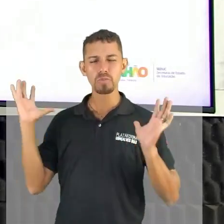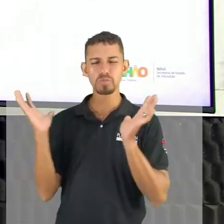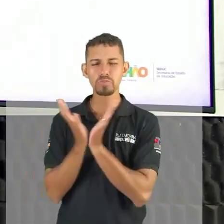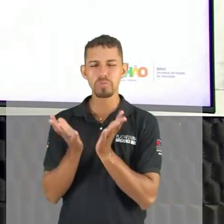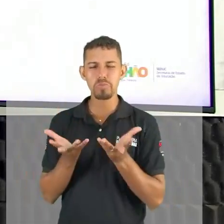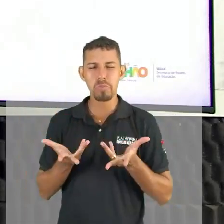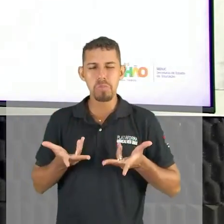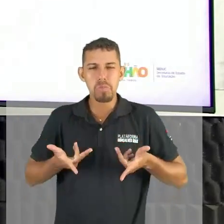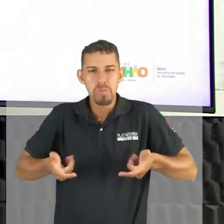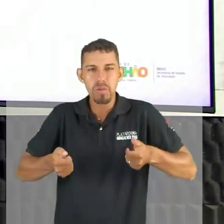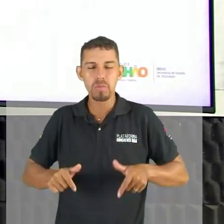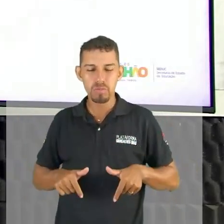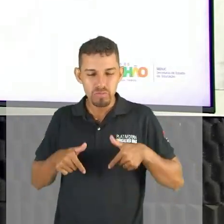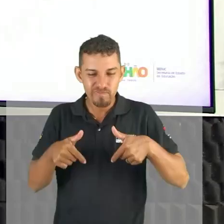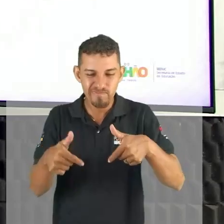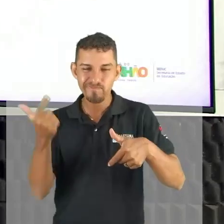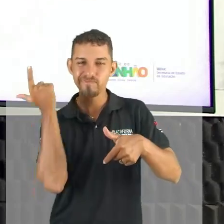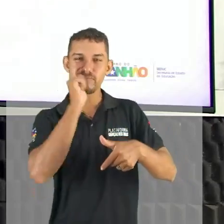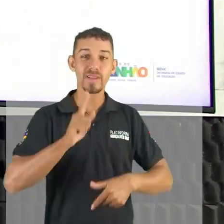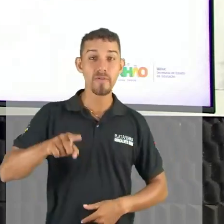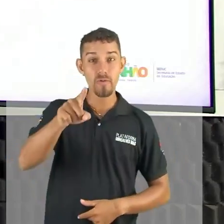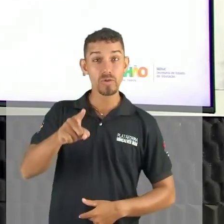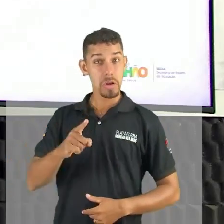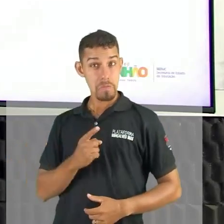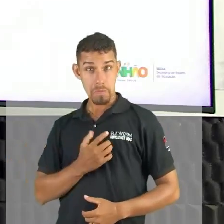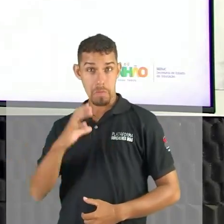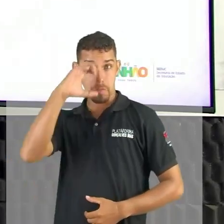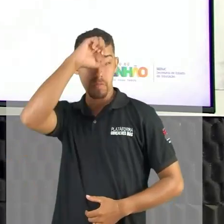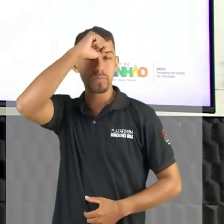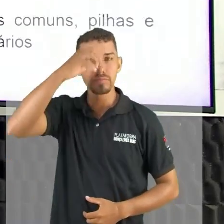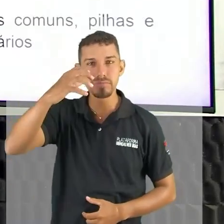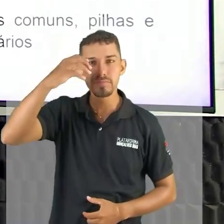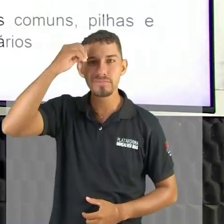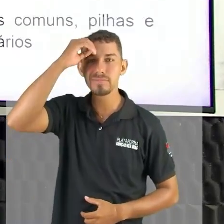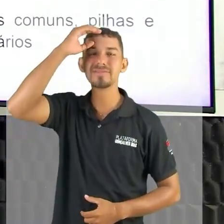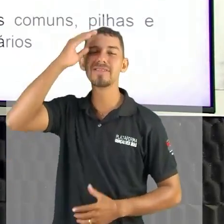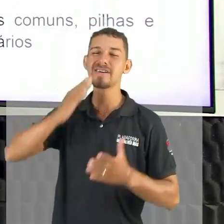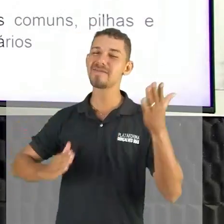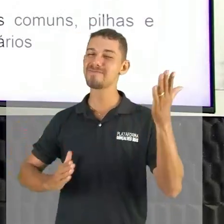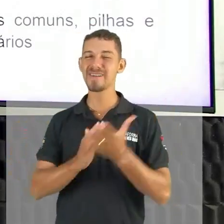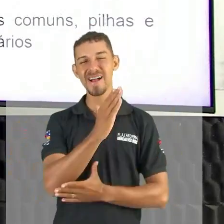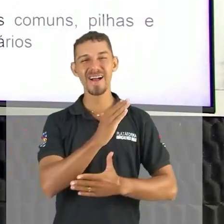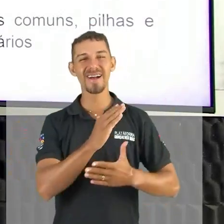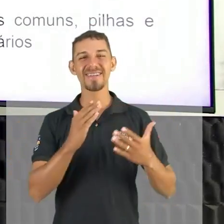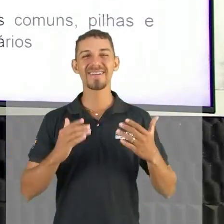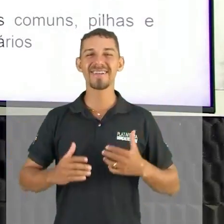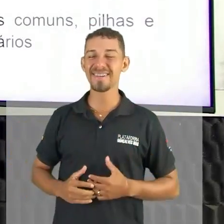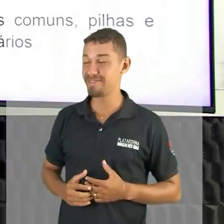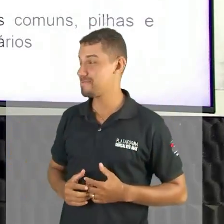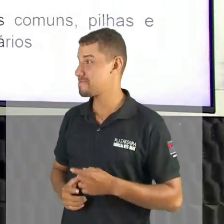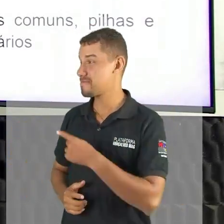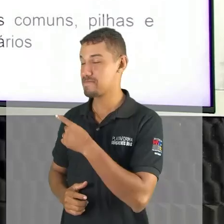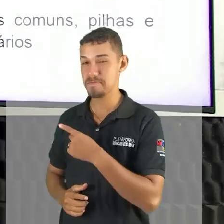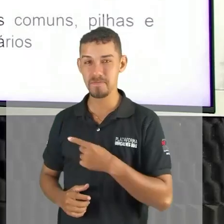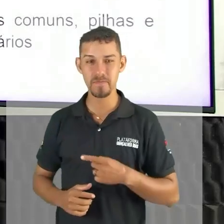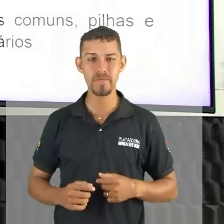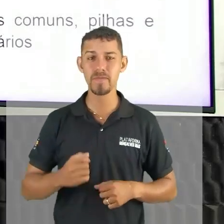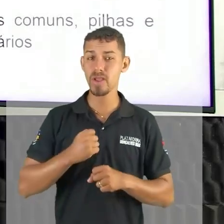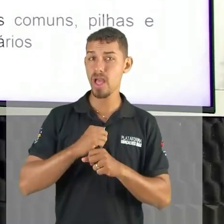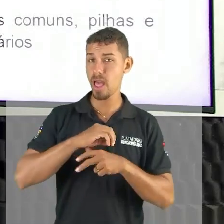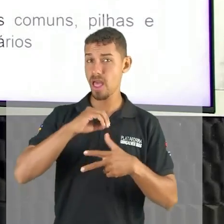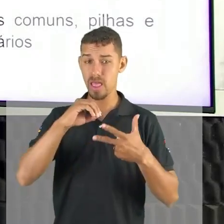provas. Agora, sem delongas, vamos direto para o vídeo? Olha só. Questão 25, que é do Enem de